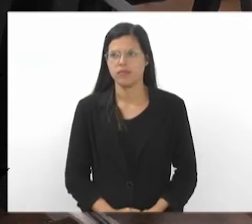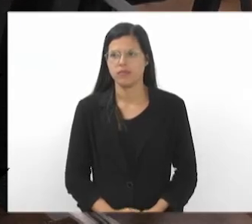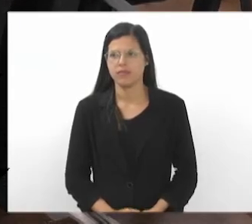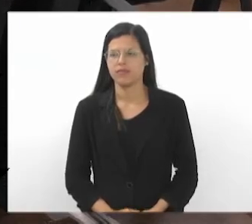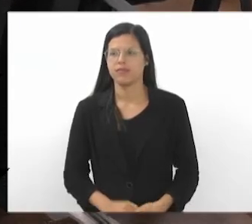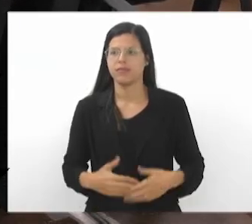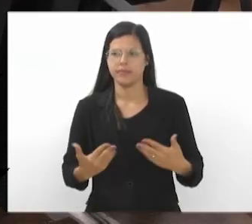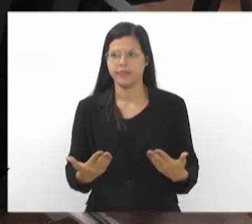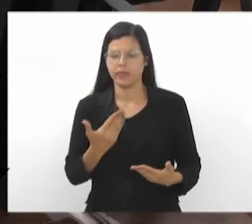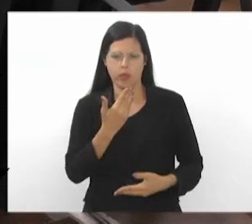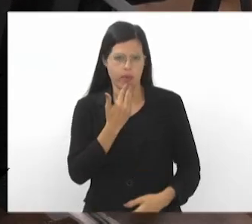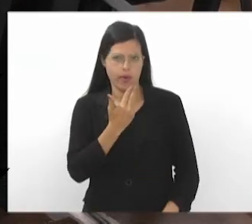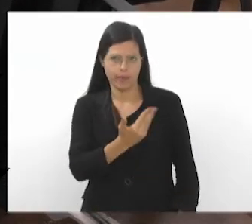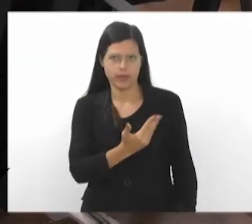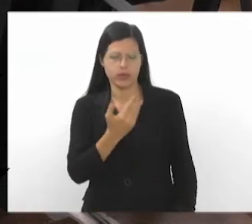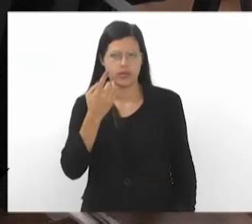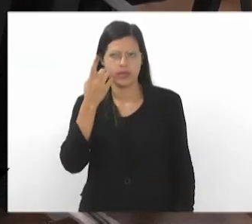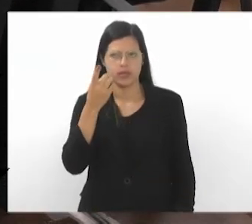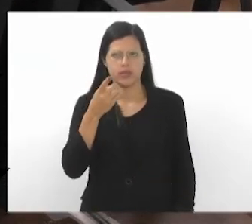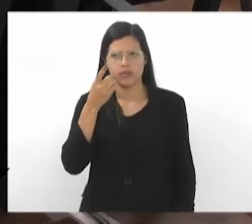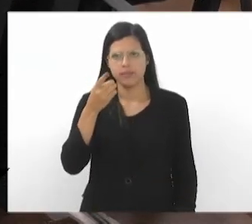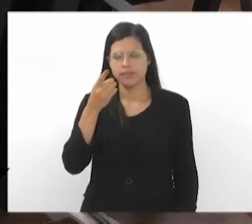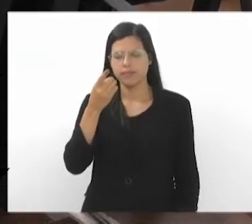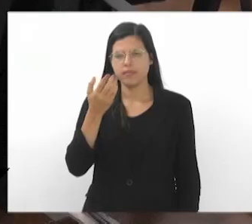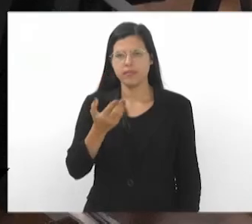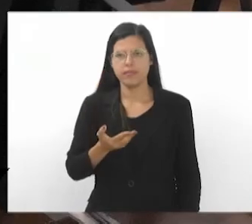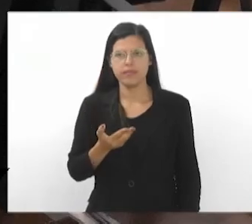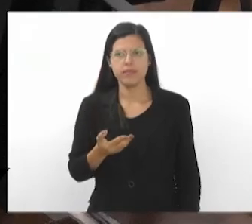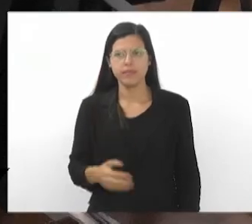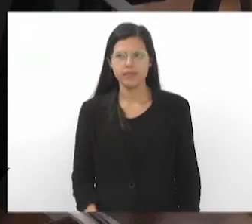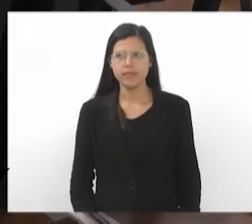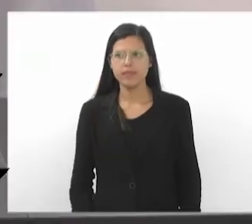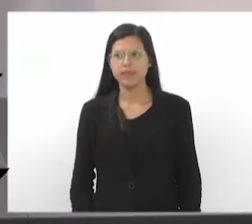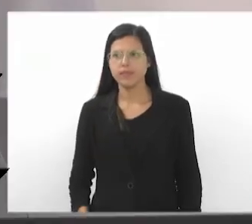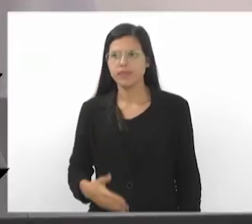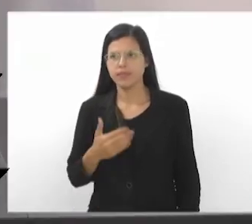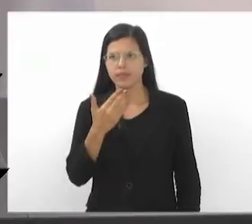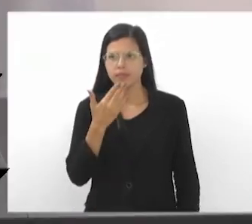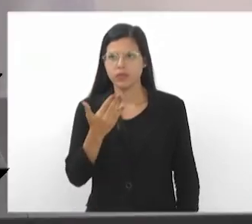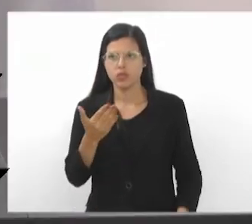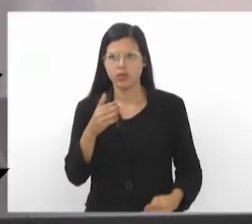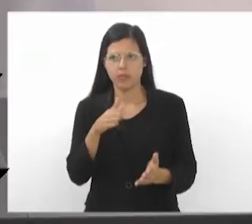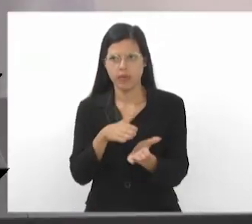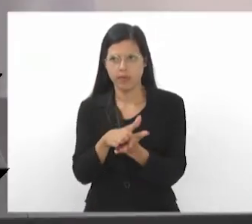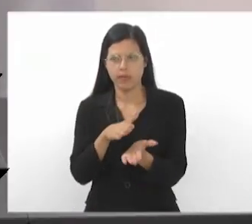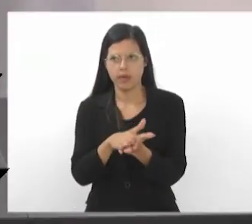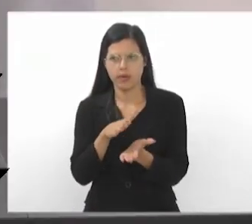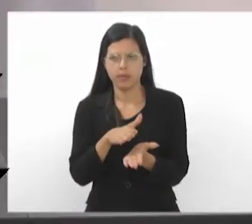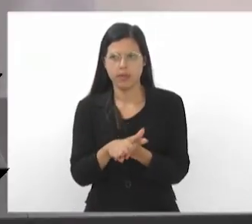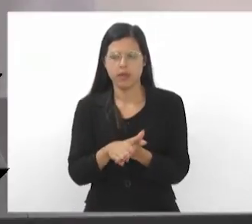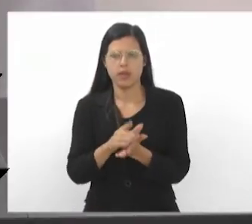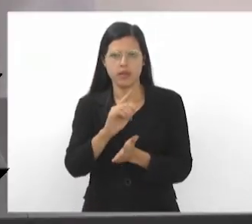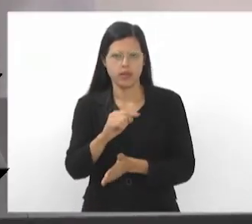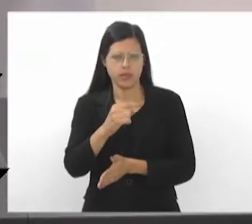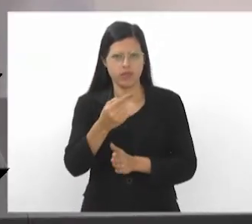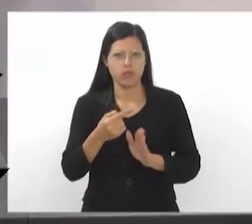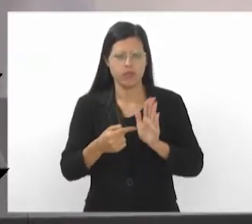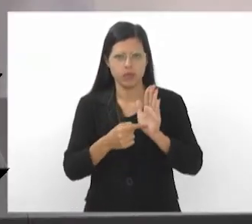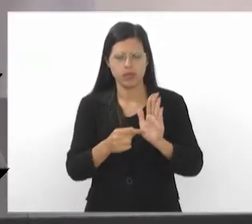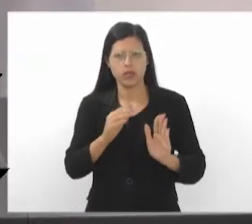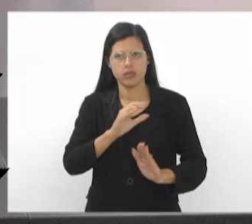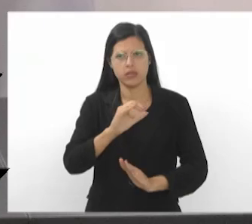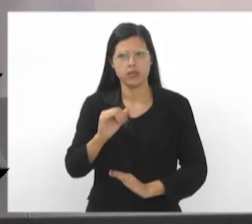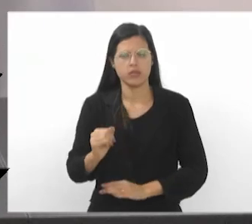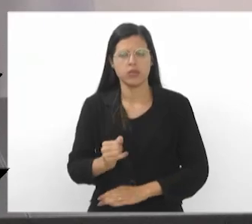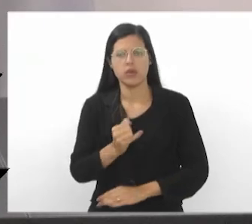Bem, eu pedi, deputado Luiz Paulo, vou pedir para imprimir, vou trazer ainda ao decorrer da CCJ, um apanhado